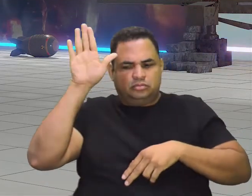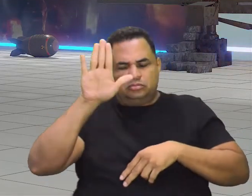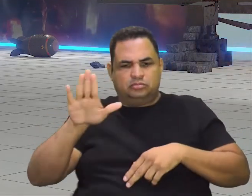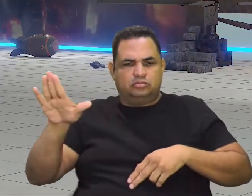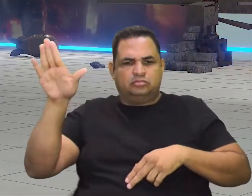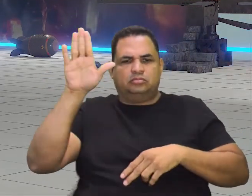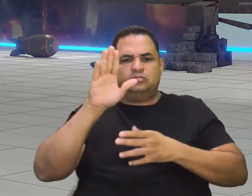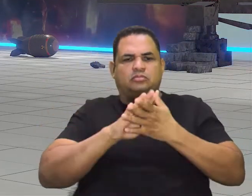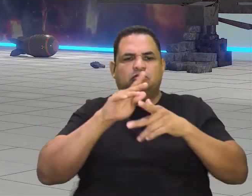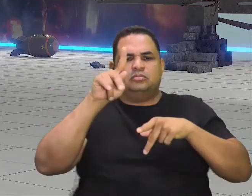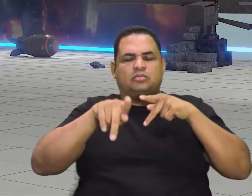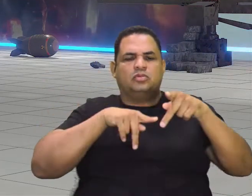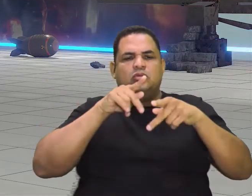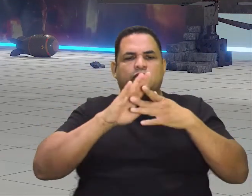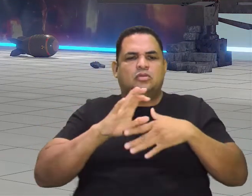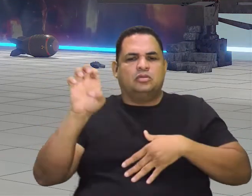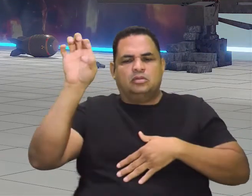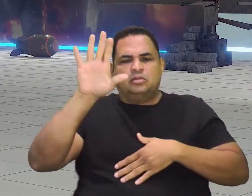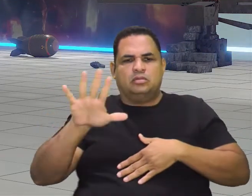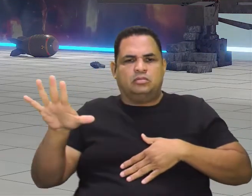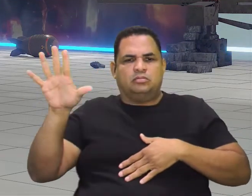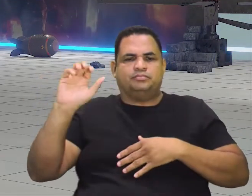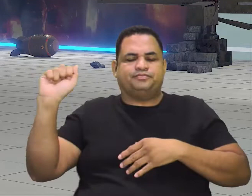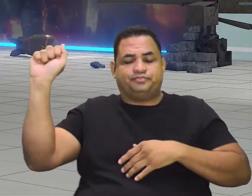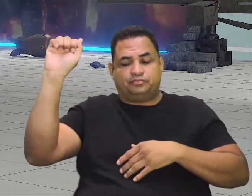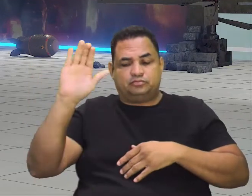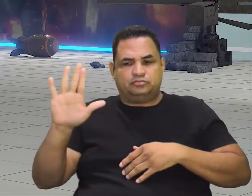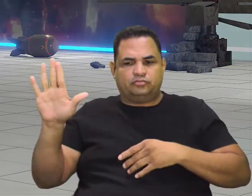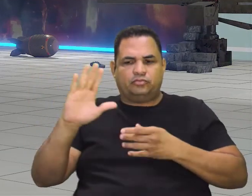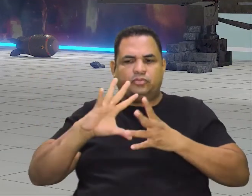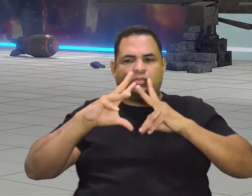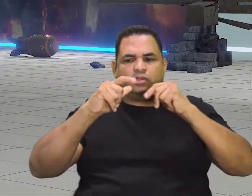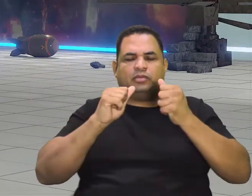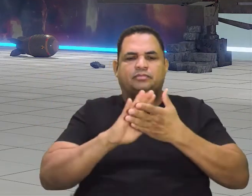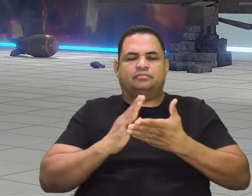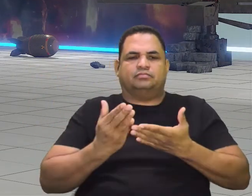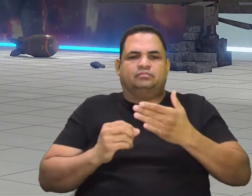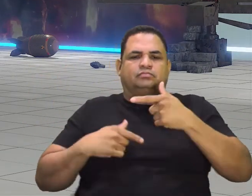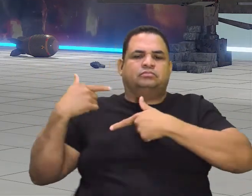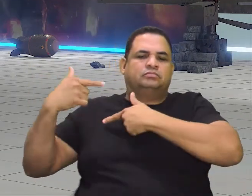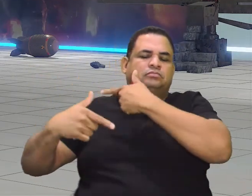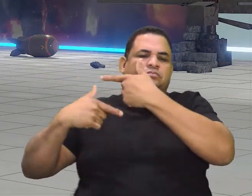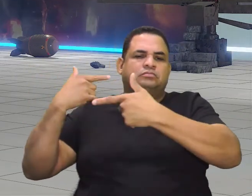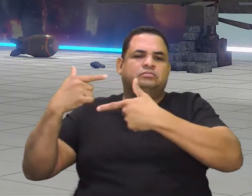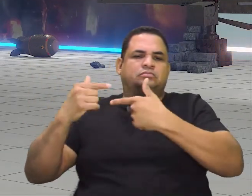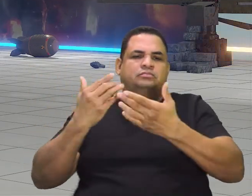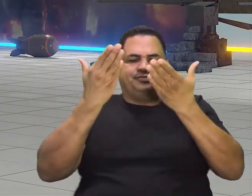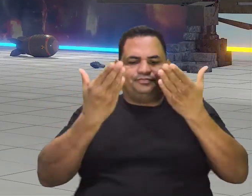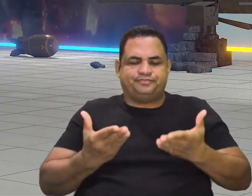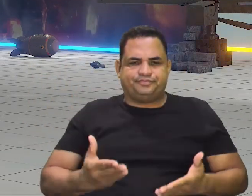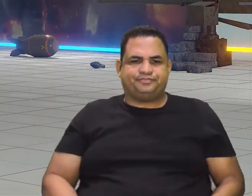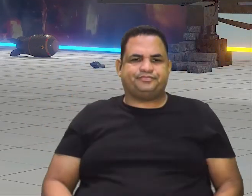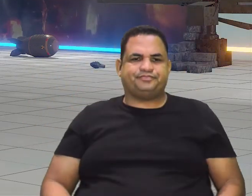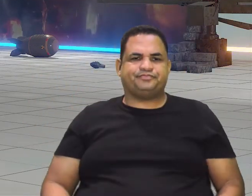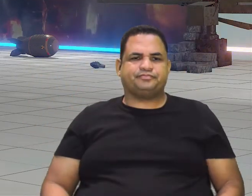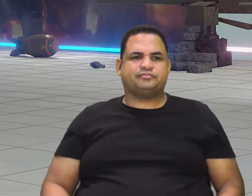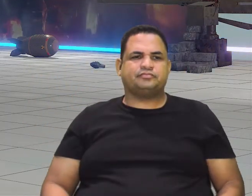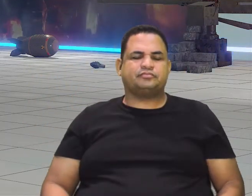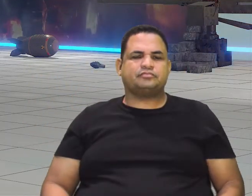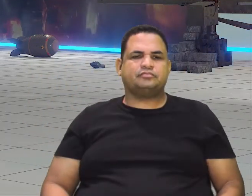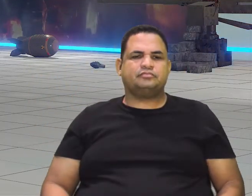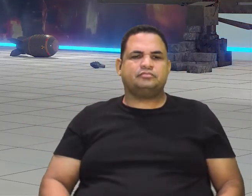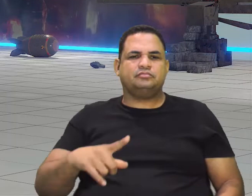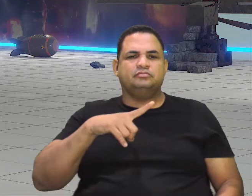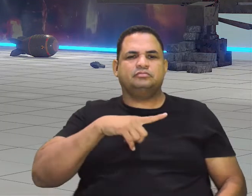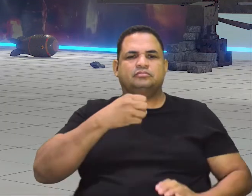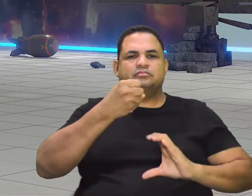os povos europeus, os povos asiáticos, todos eles vão descender desse Homo sapiens, que